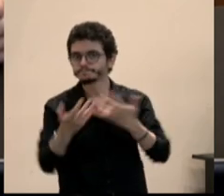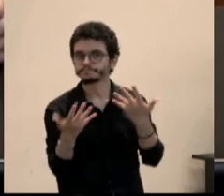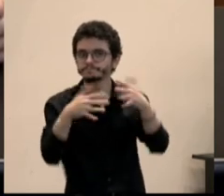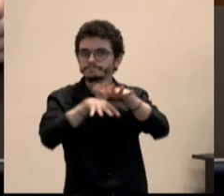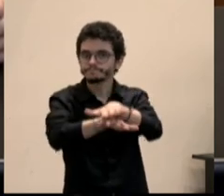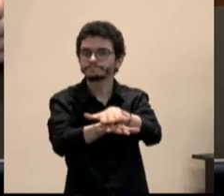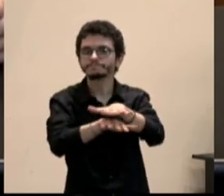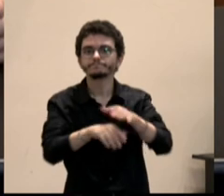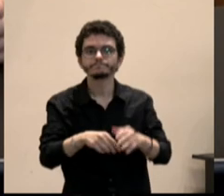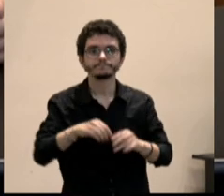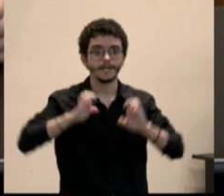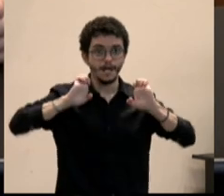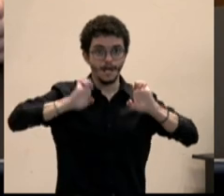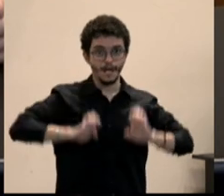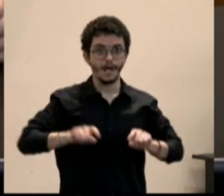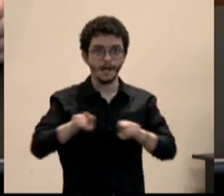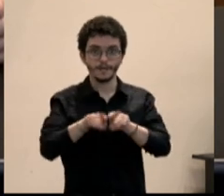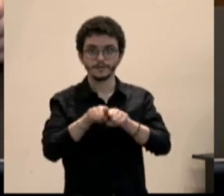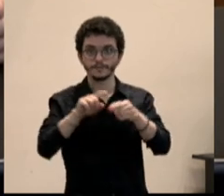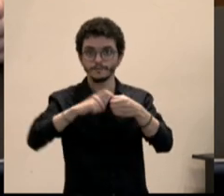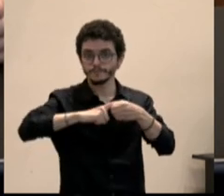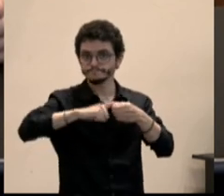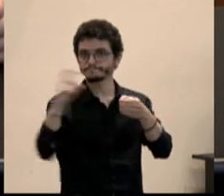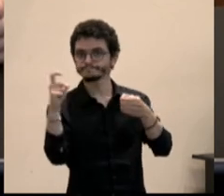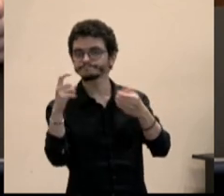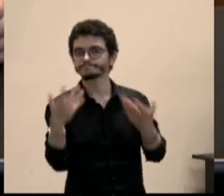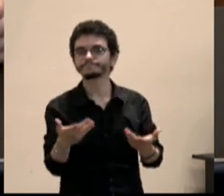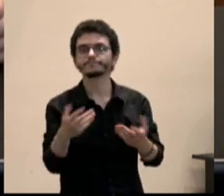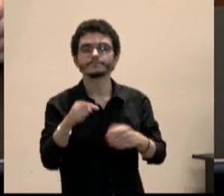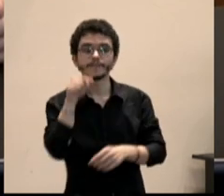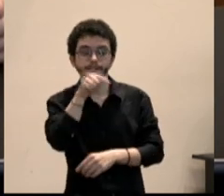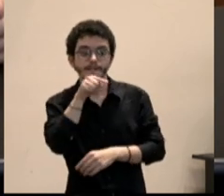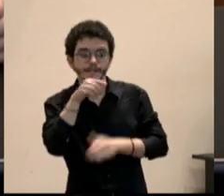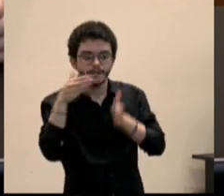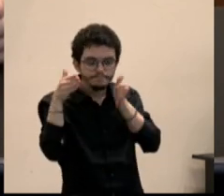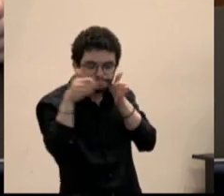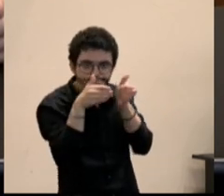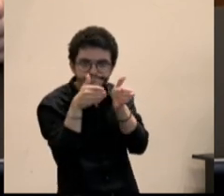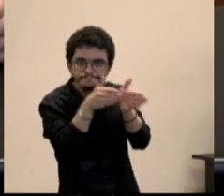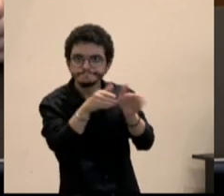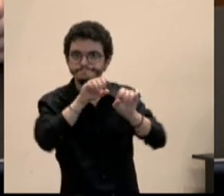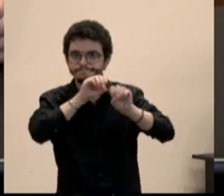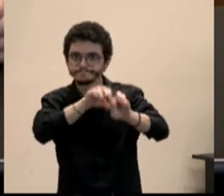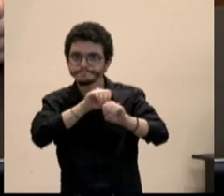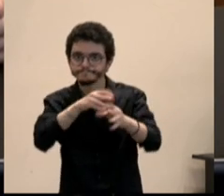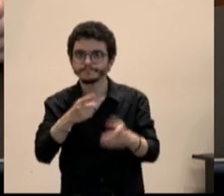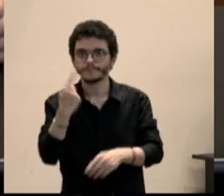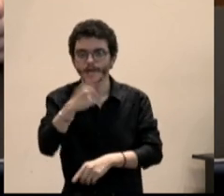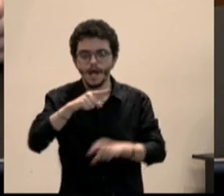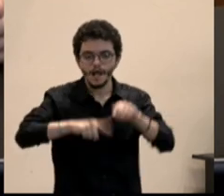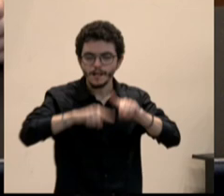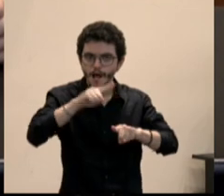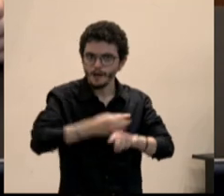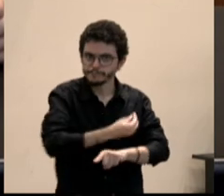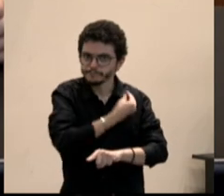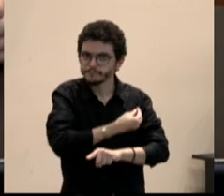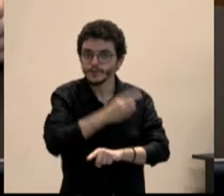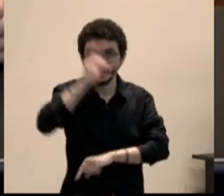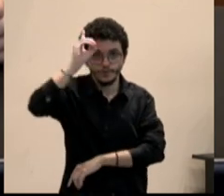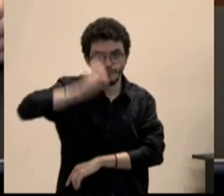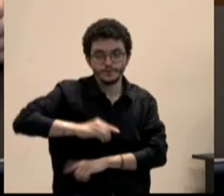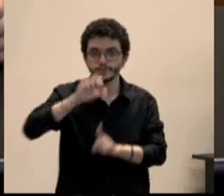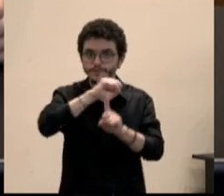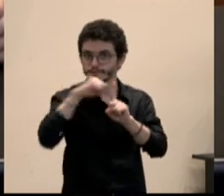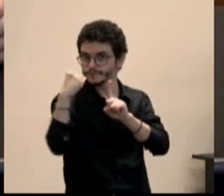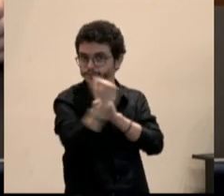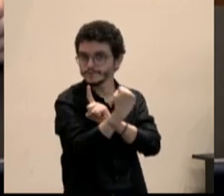inclusiva, ética e emancipatória. Nessa direção, a educação se materializa como direito